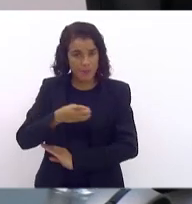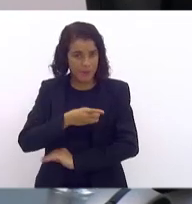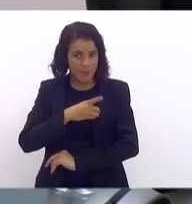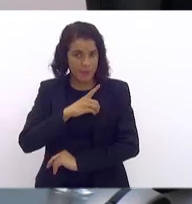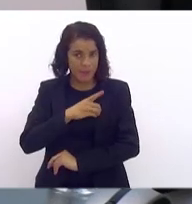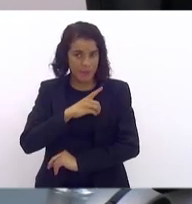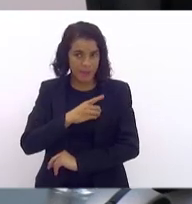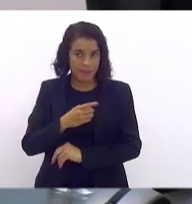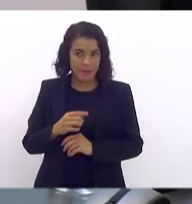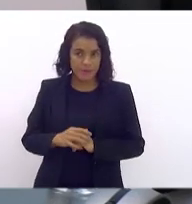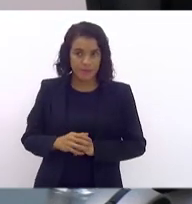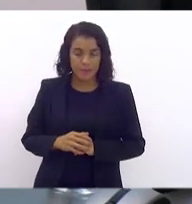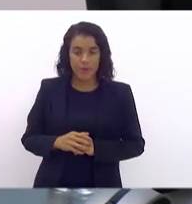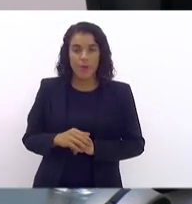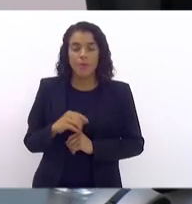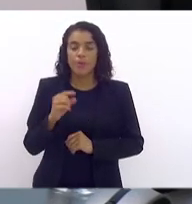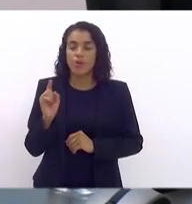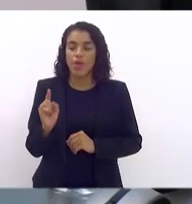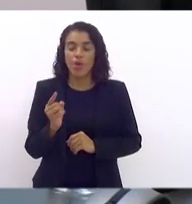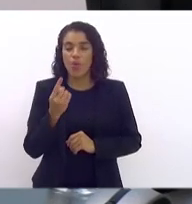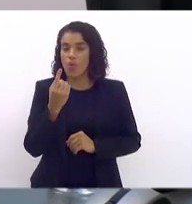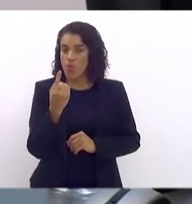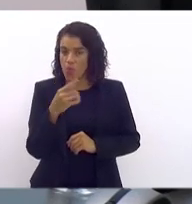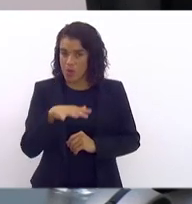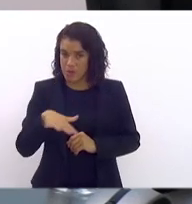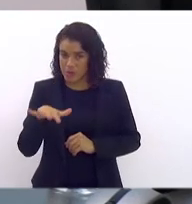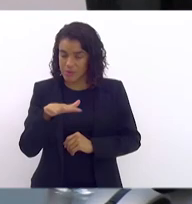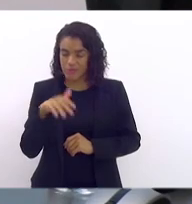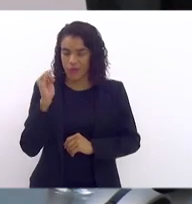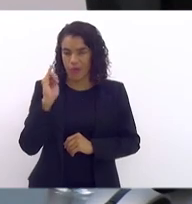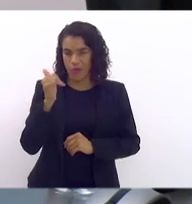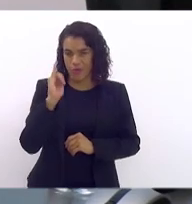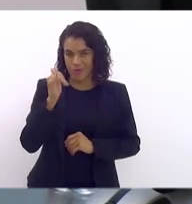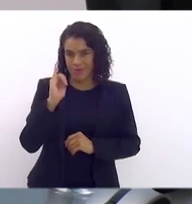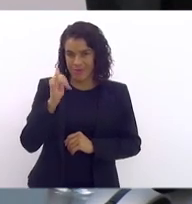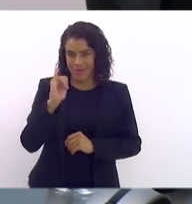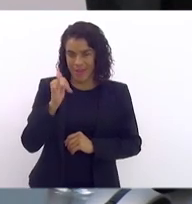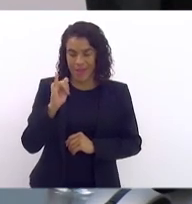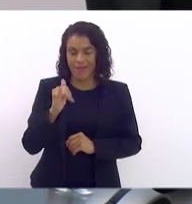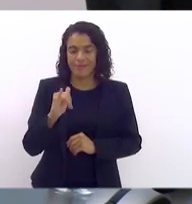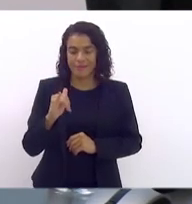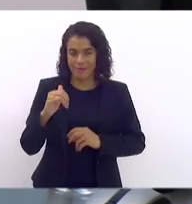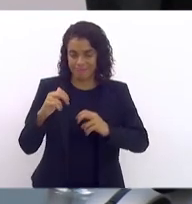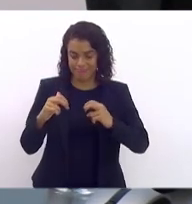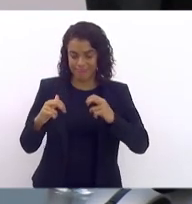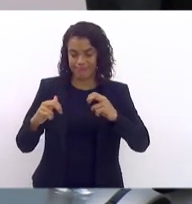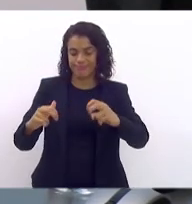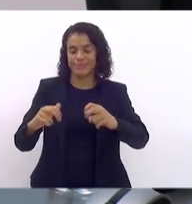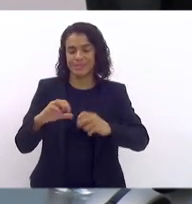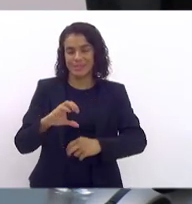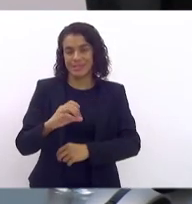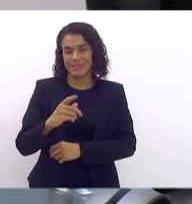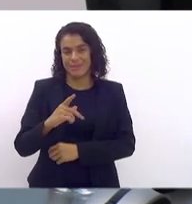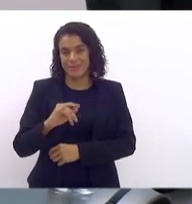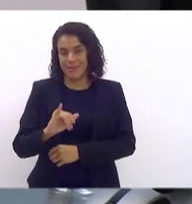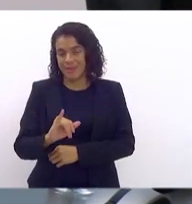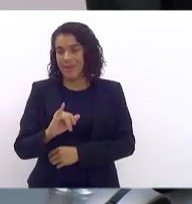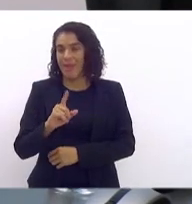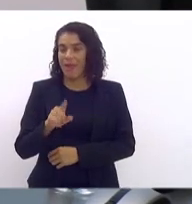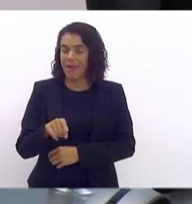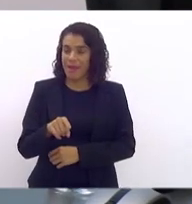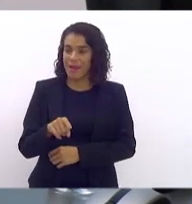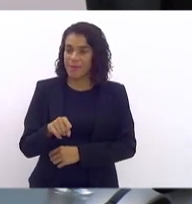caso um dos casos revelados aqui ouvidos né durante a CPI era justamente